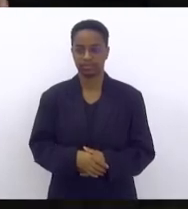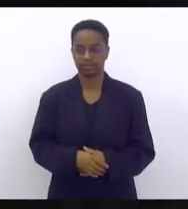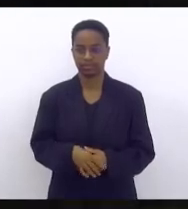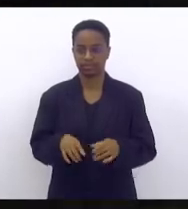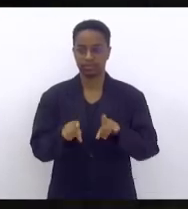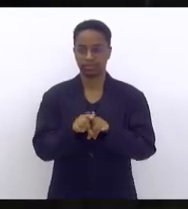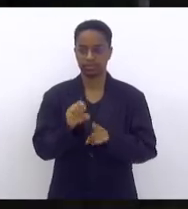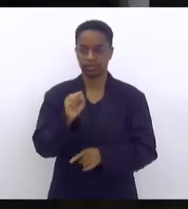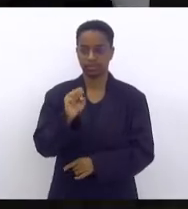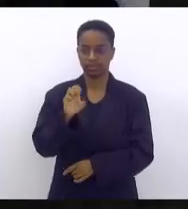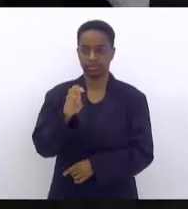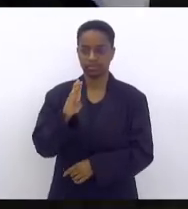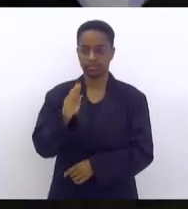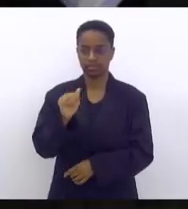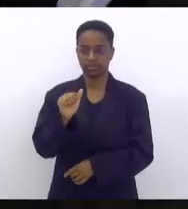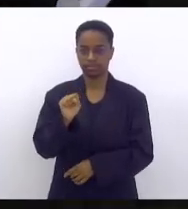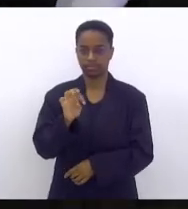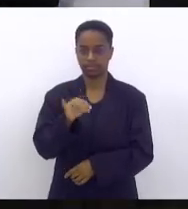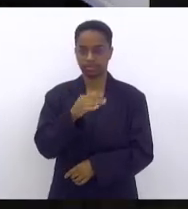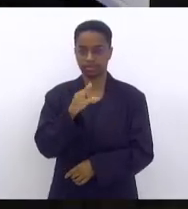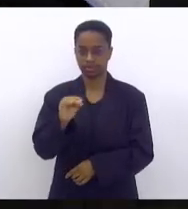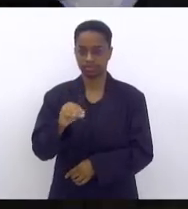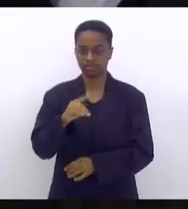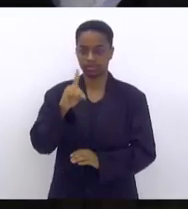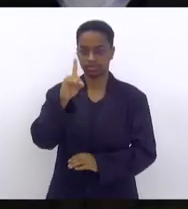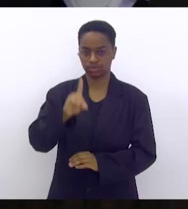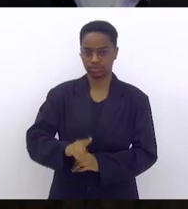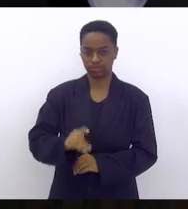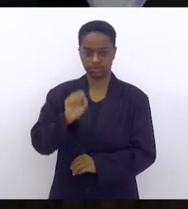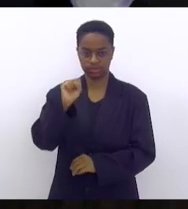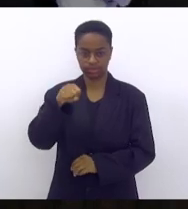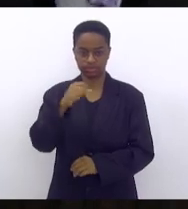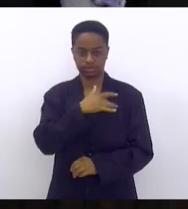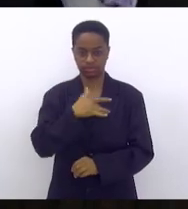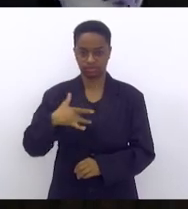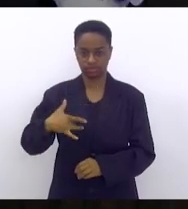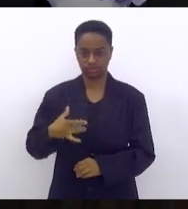Sebastião Wagner Berriel, diretor do Cinto de Saúde.